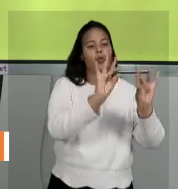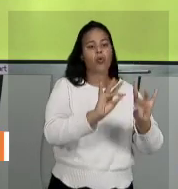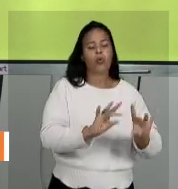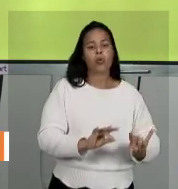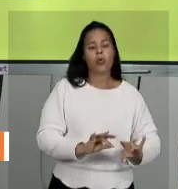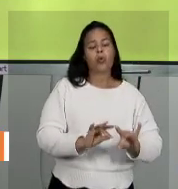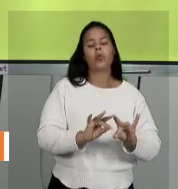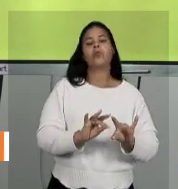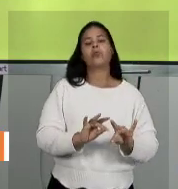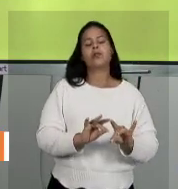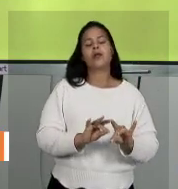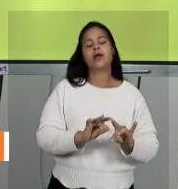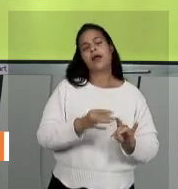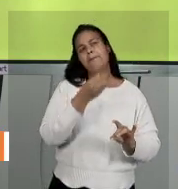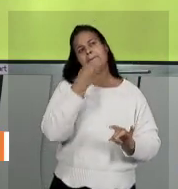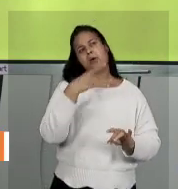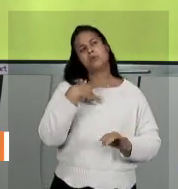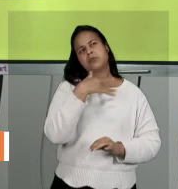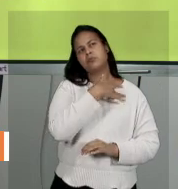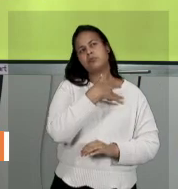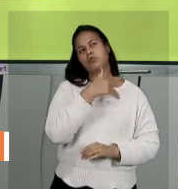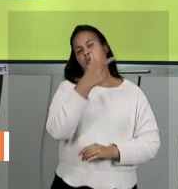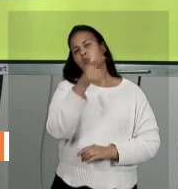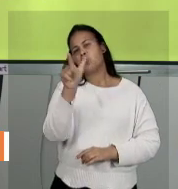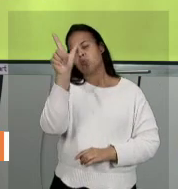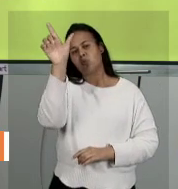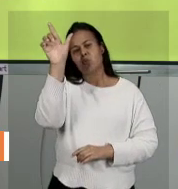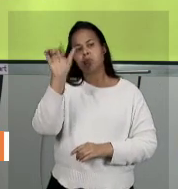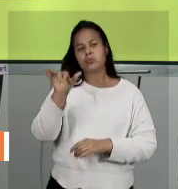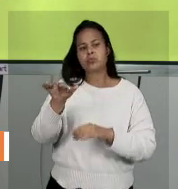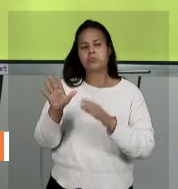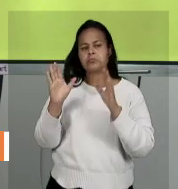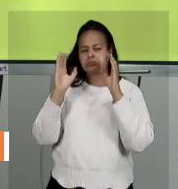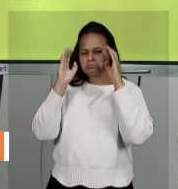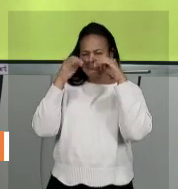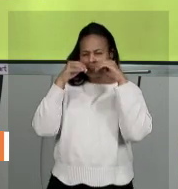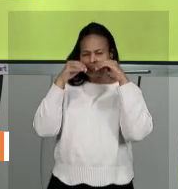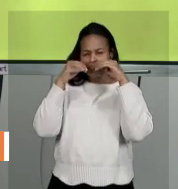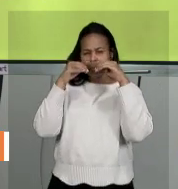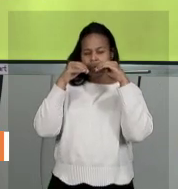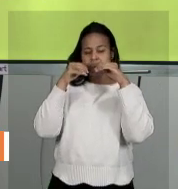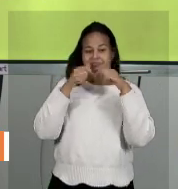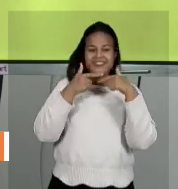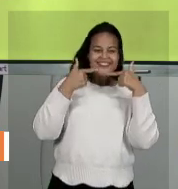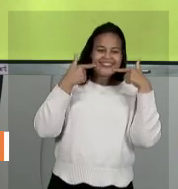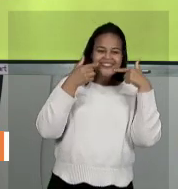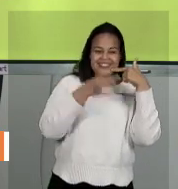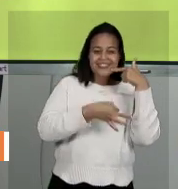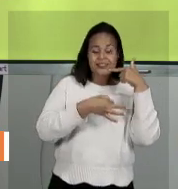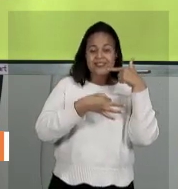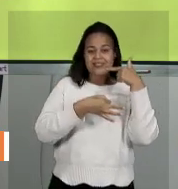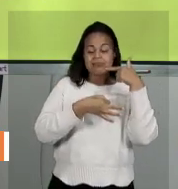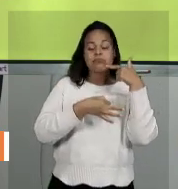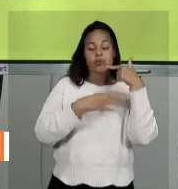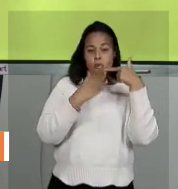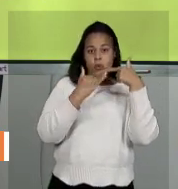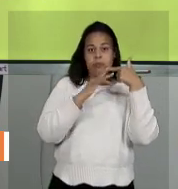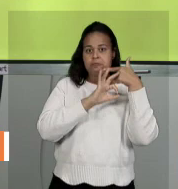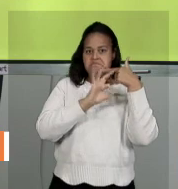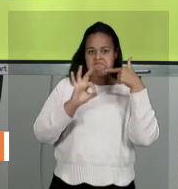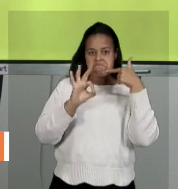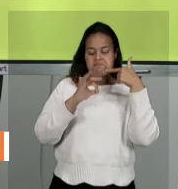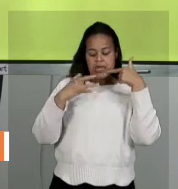julgam que é saudável. E no outro bonequinho que está com a cara assim mais fechada, né, o alegre é o que está certinho. Os alimentos que você